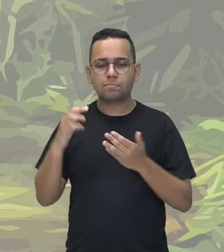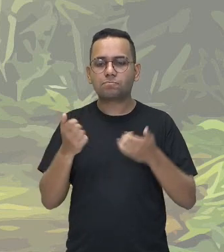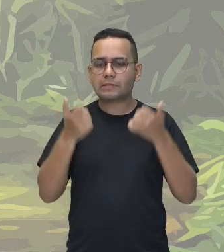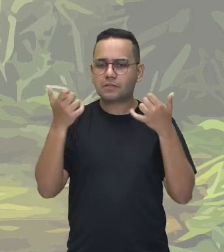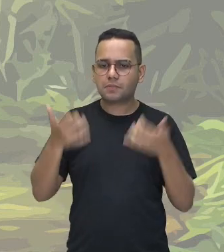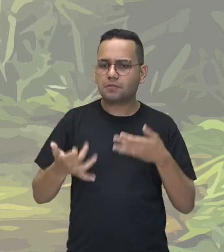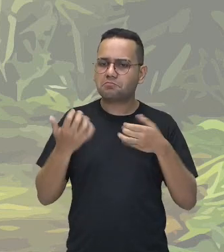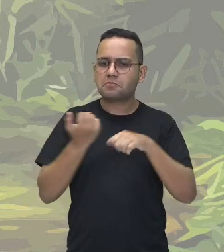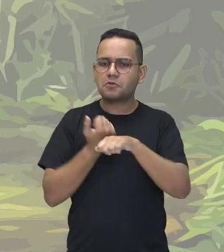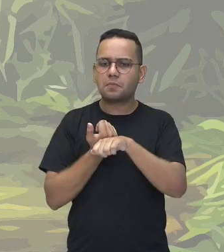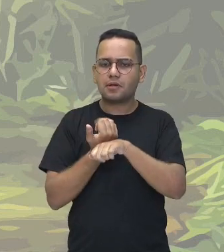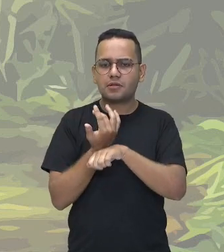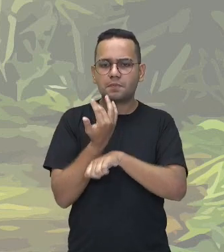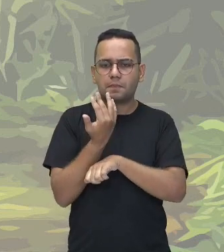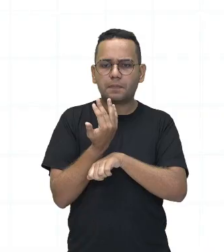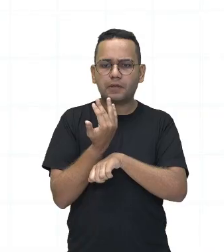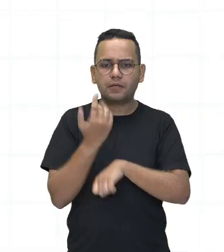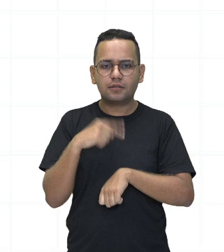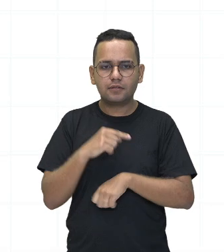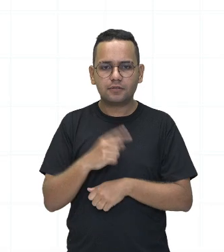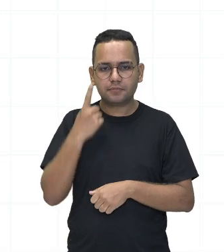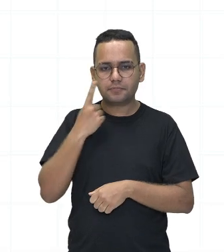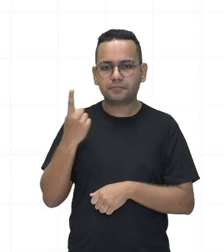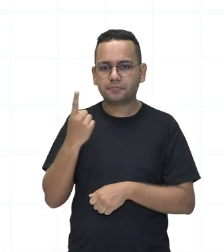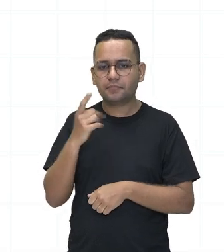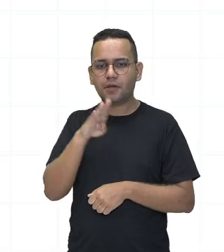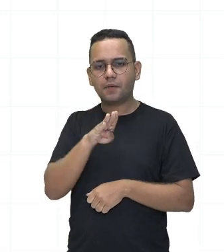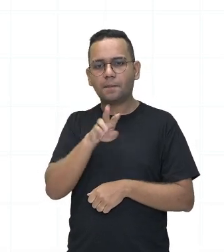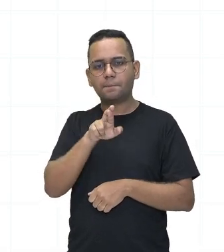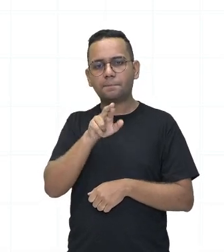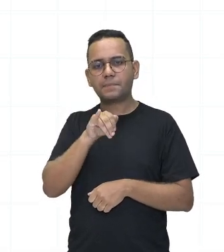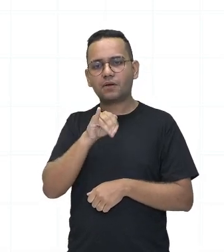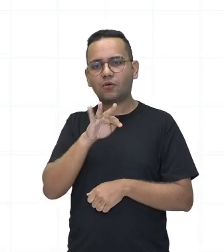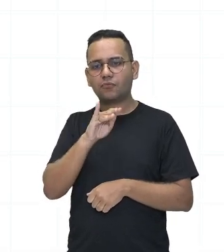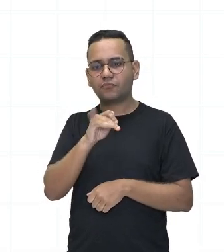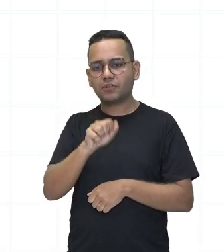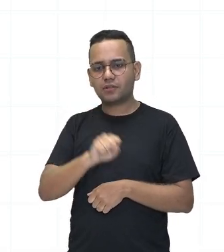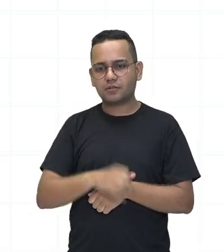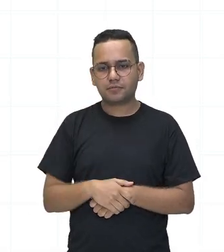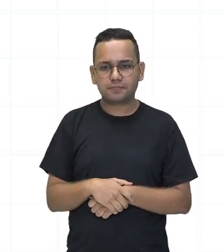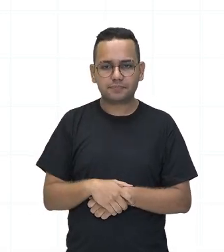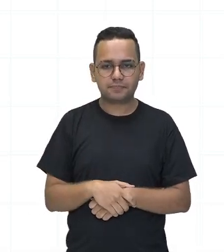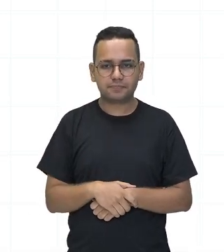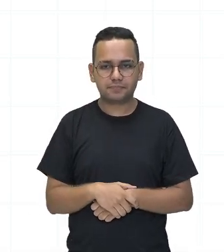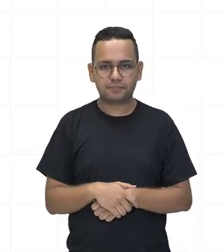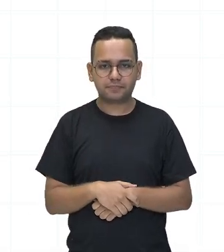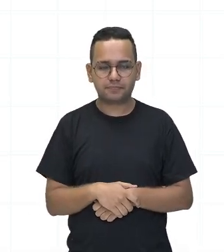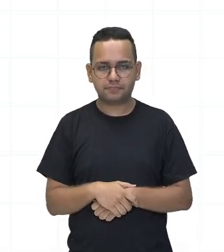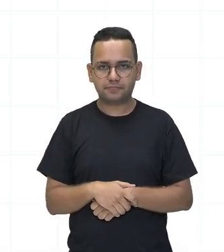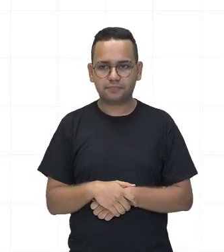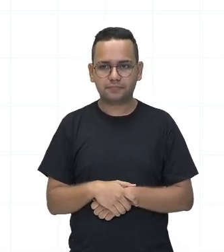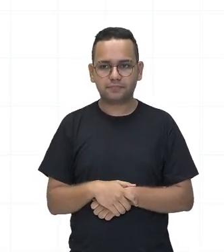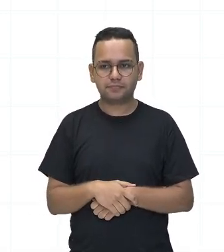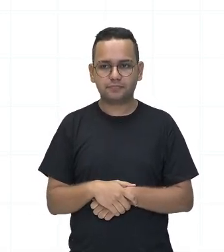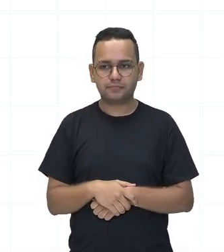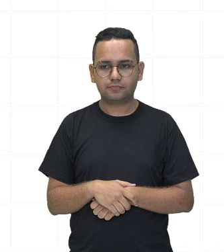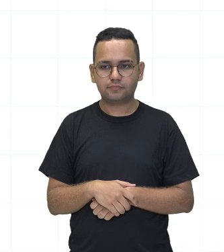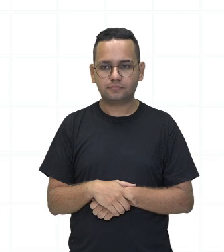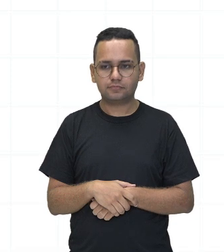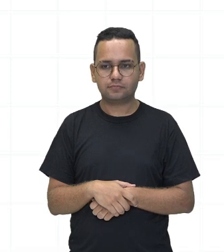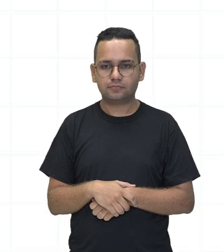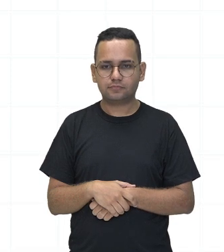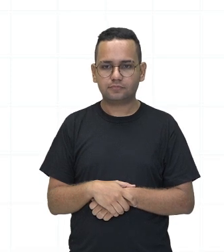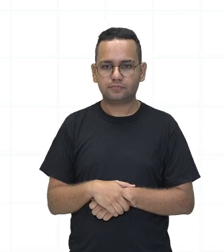que são as briófitas, né? Então, nós começamos a falar do reino vegetal